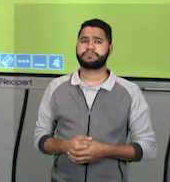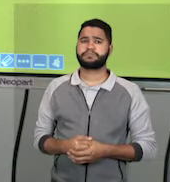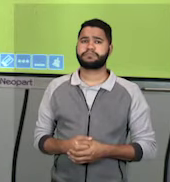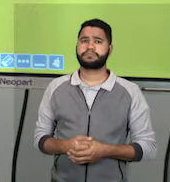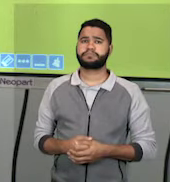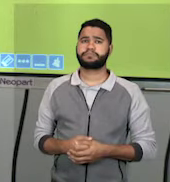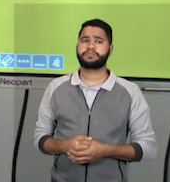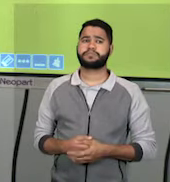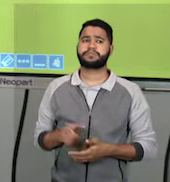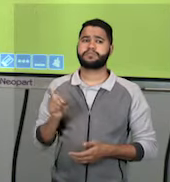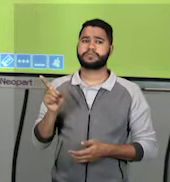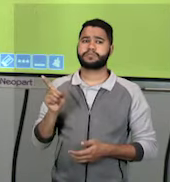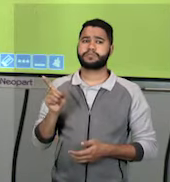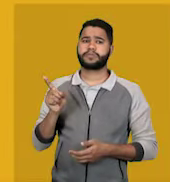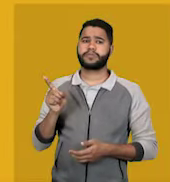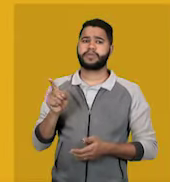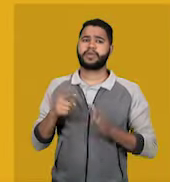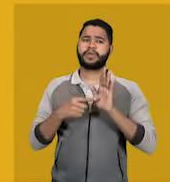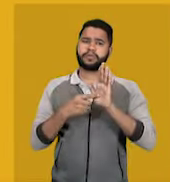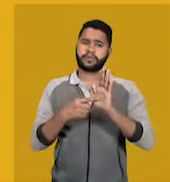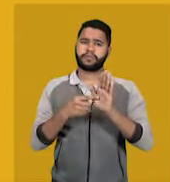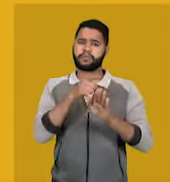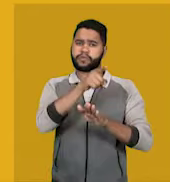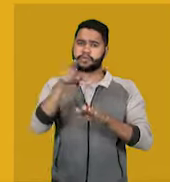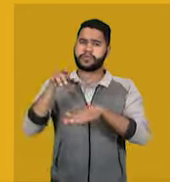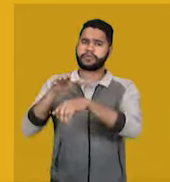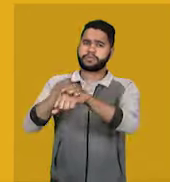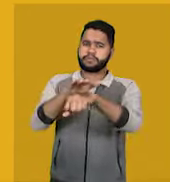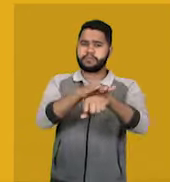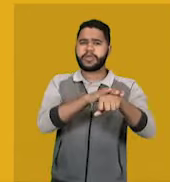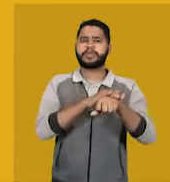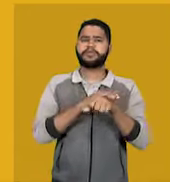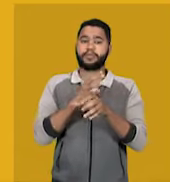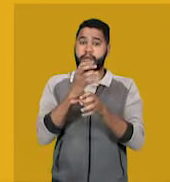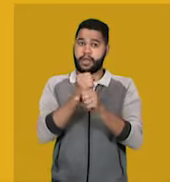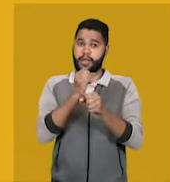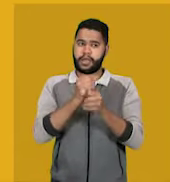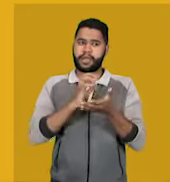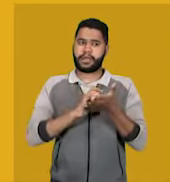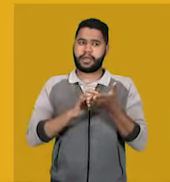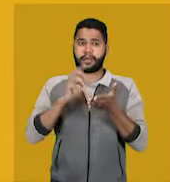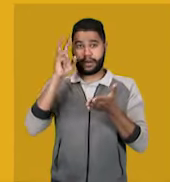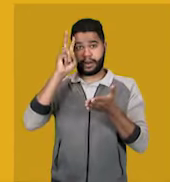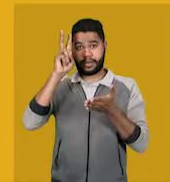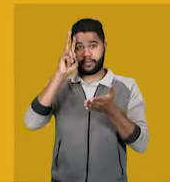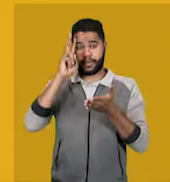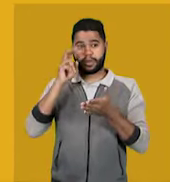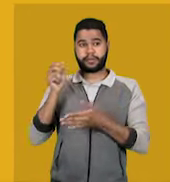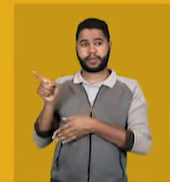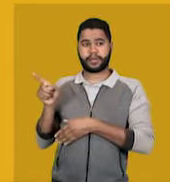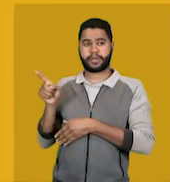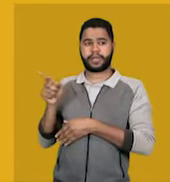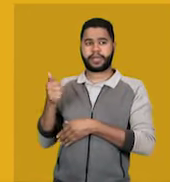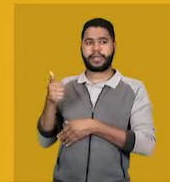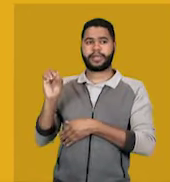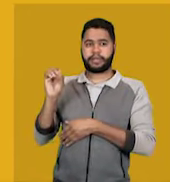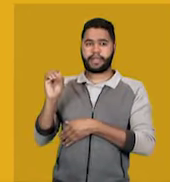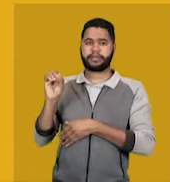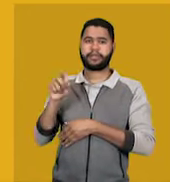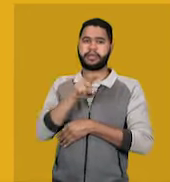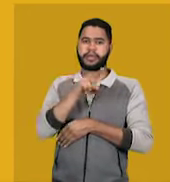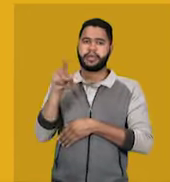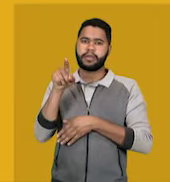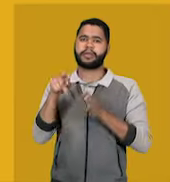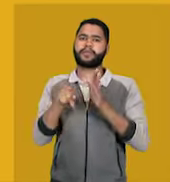Então esse recurso aqui eu vou deixar para vocês fazerem na calculadora, lembrando que aqui a base é 10. Então basta você pegar a sua